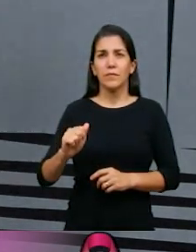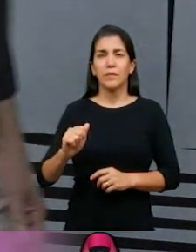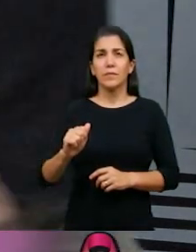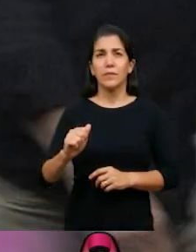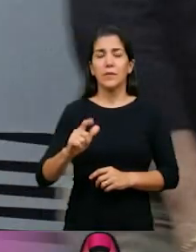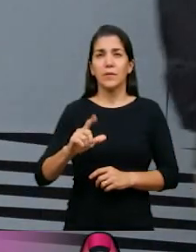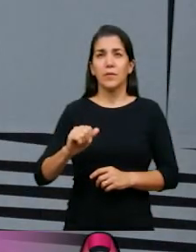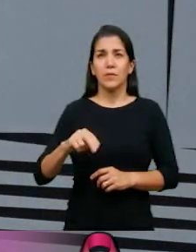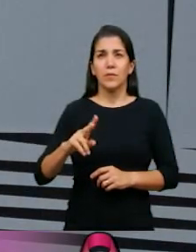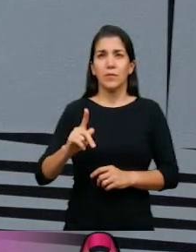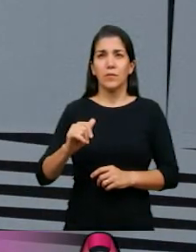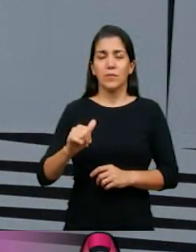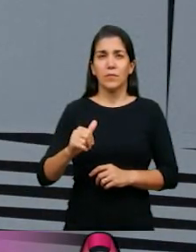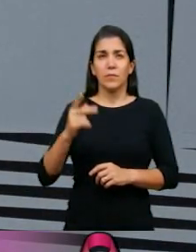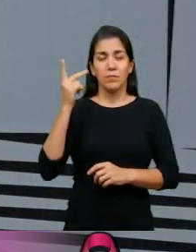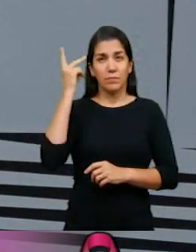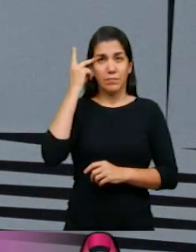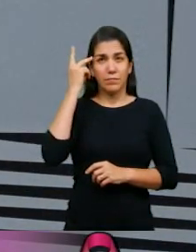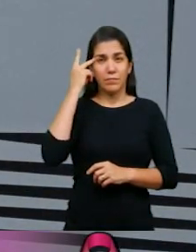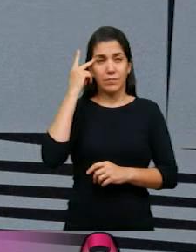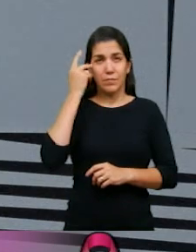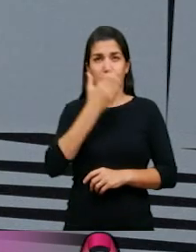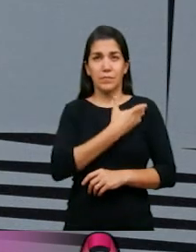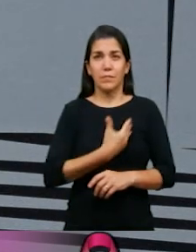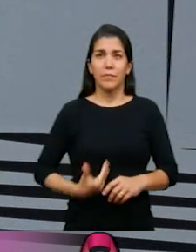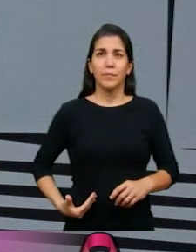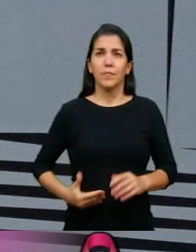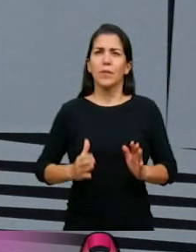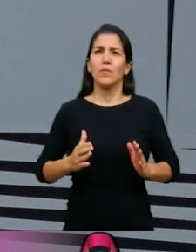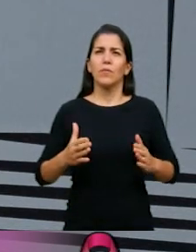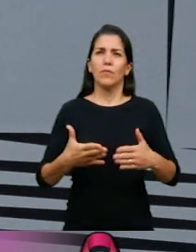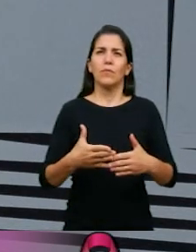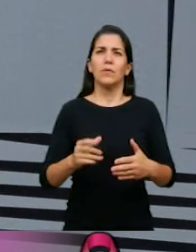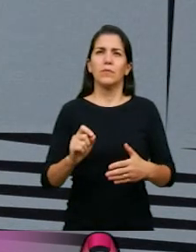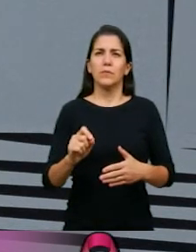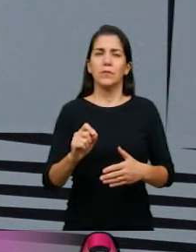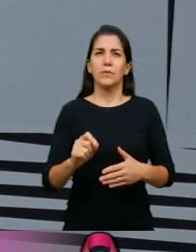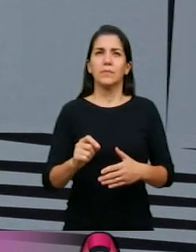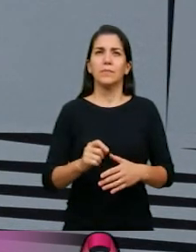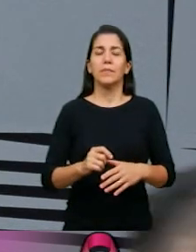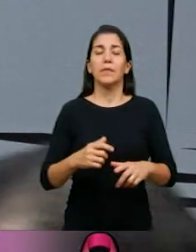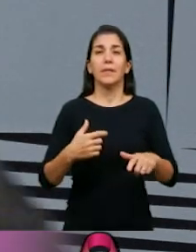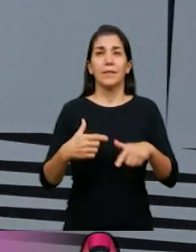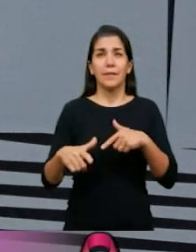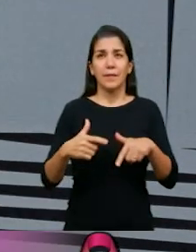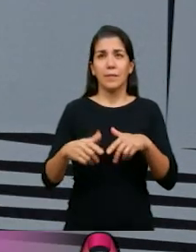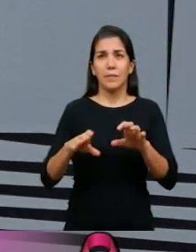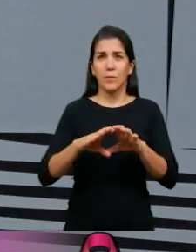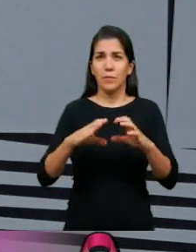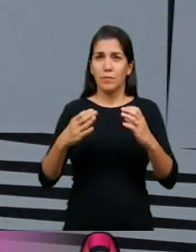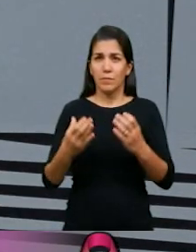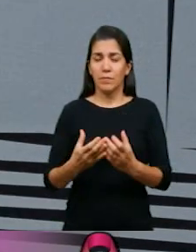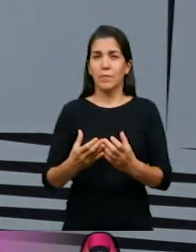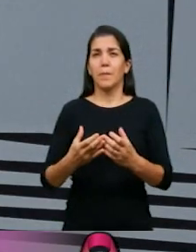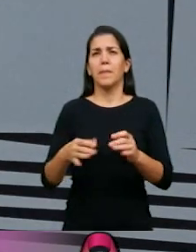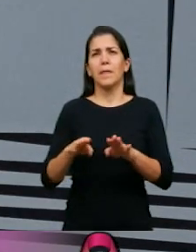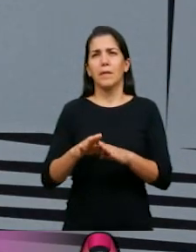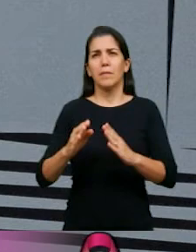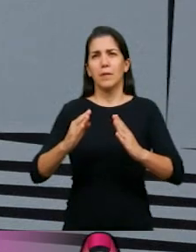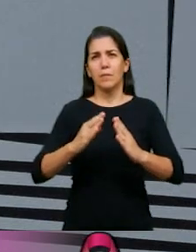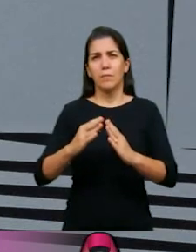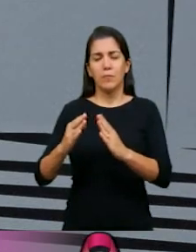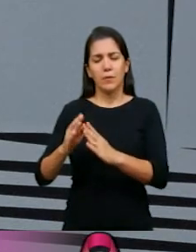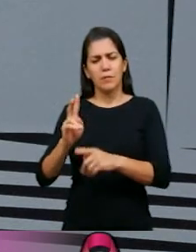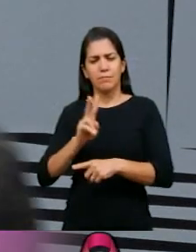Estado. Considerando que o programa, cujo objetivo é implantar equipamentos comunitários de moradia assistida